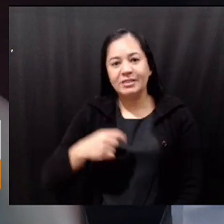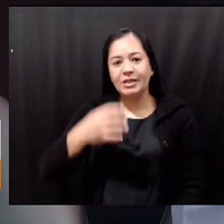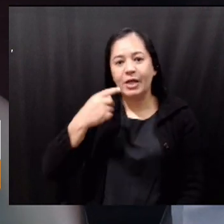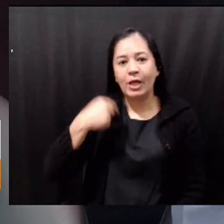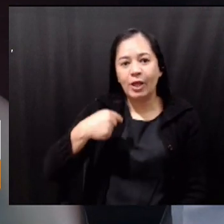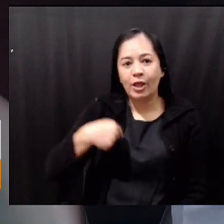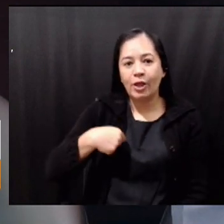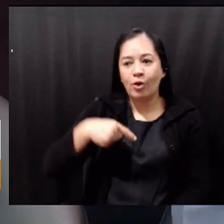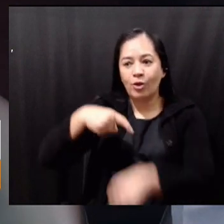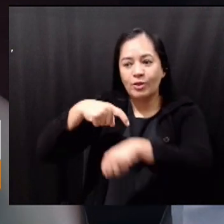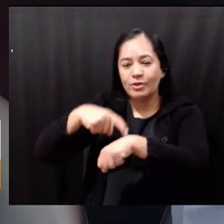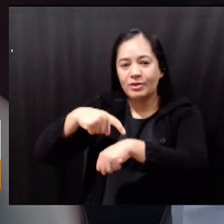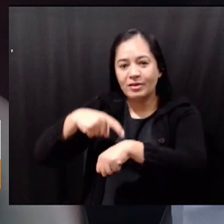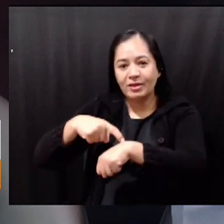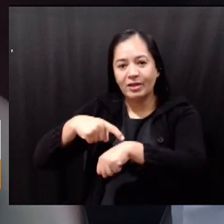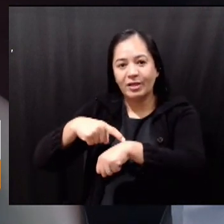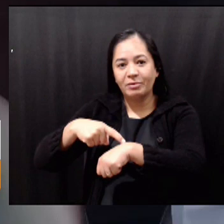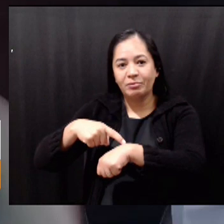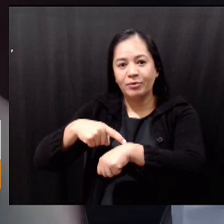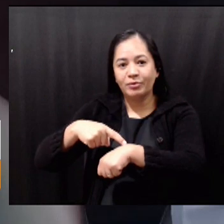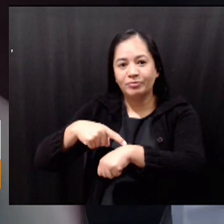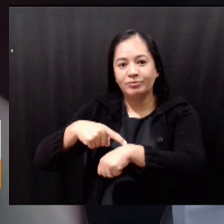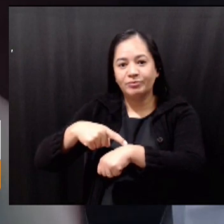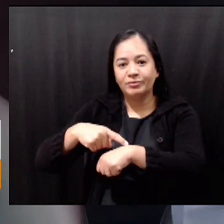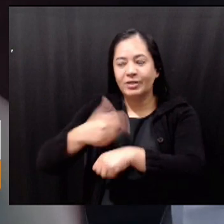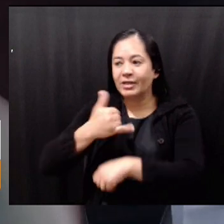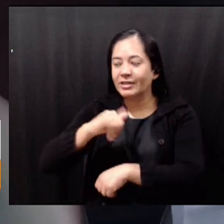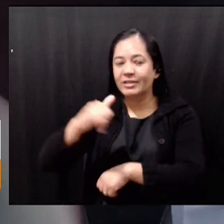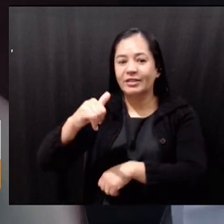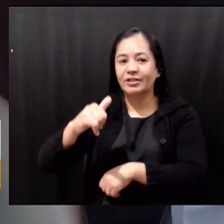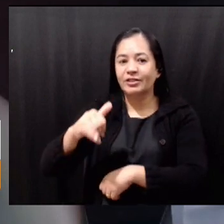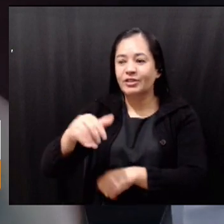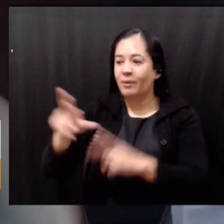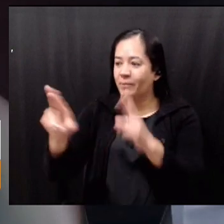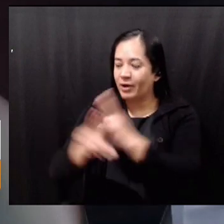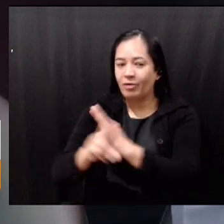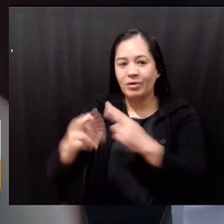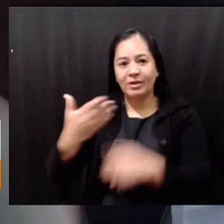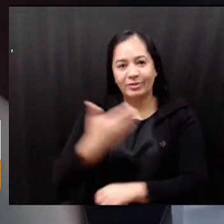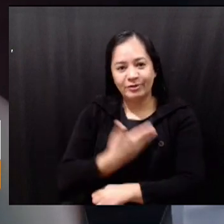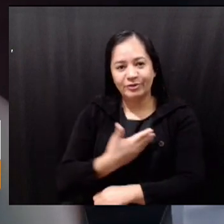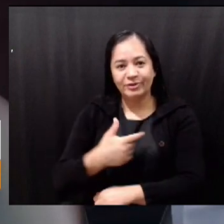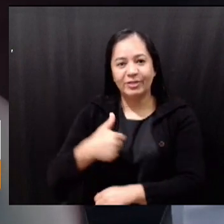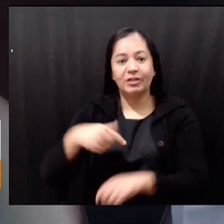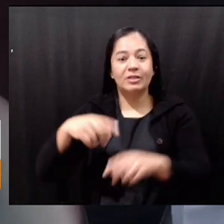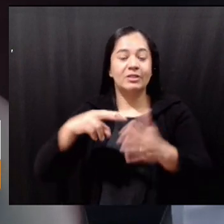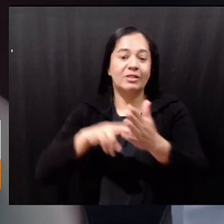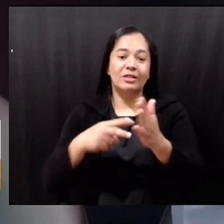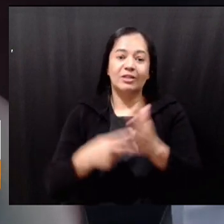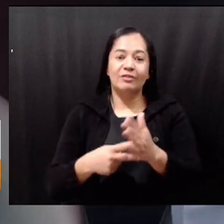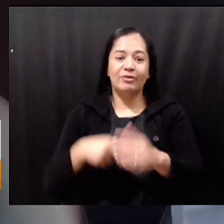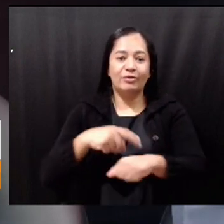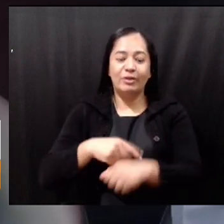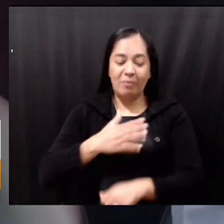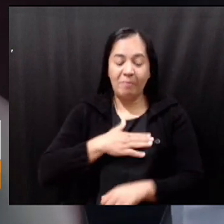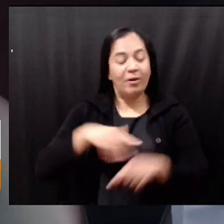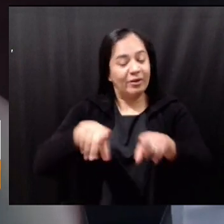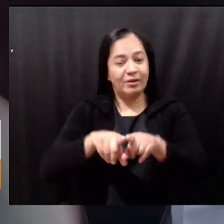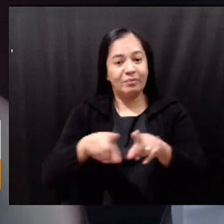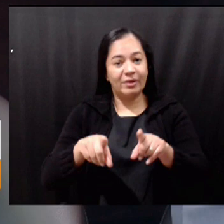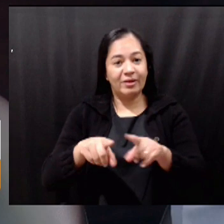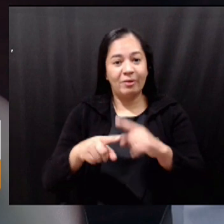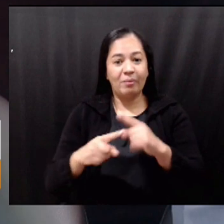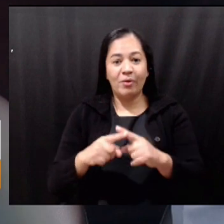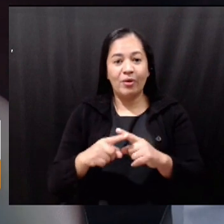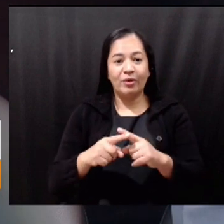e, ah, energia para uma relação de amizade, eu estou destinando isso para mim, porque no final